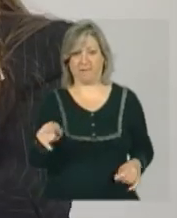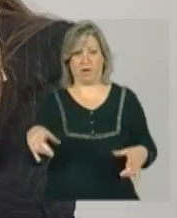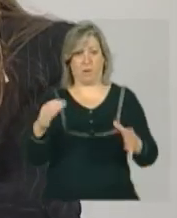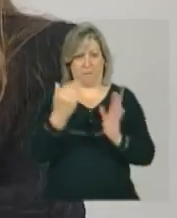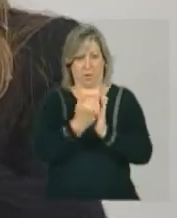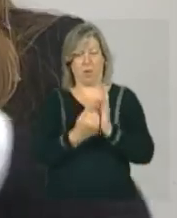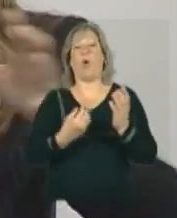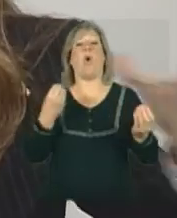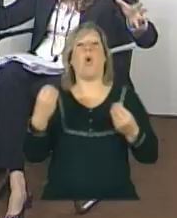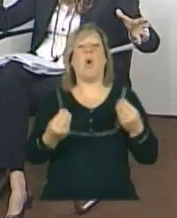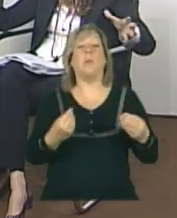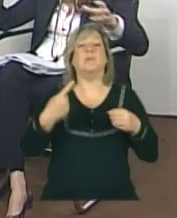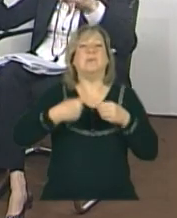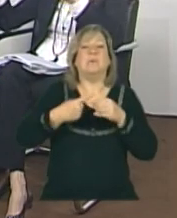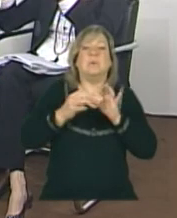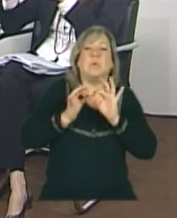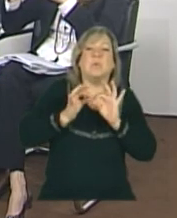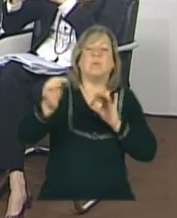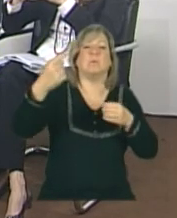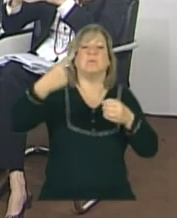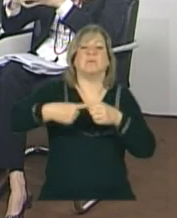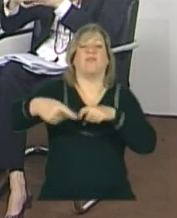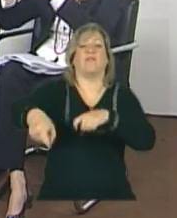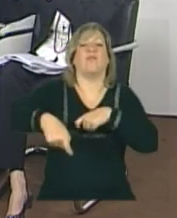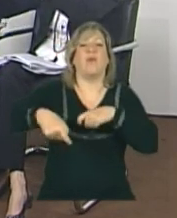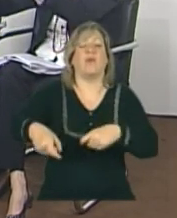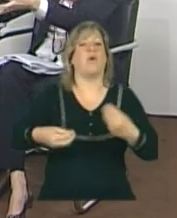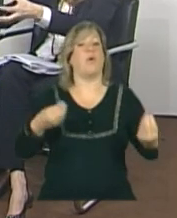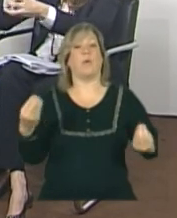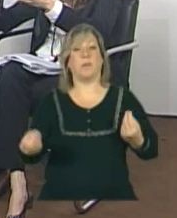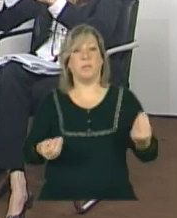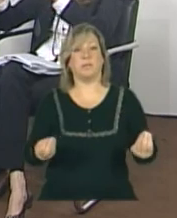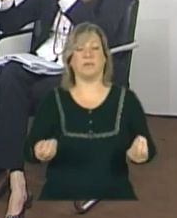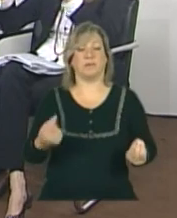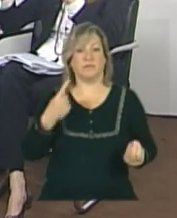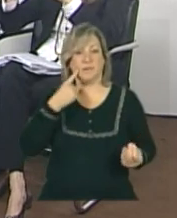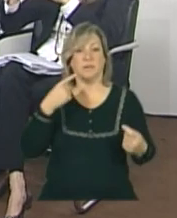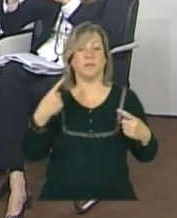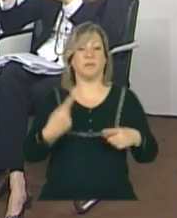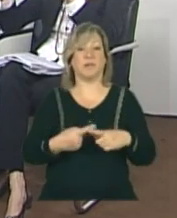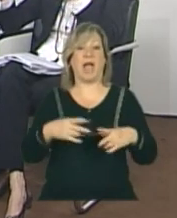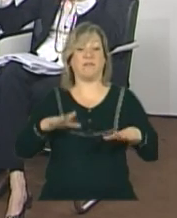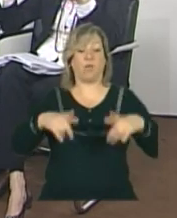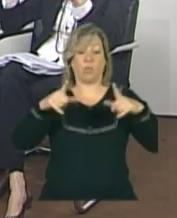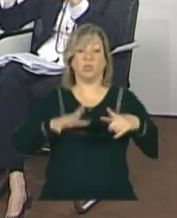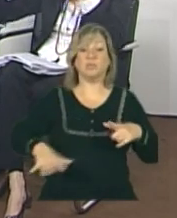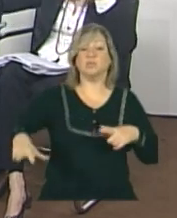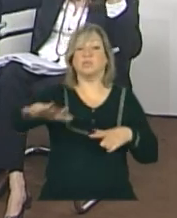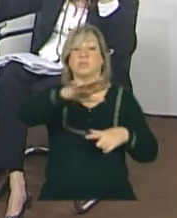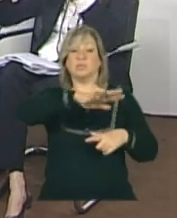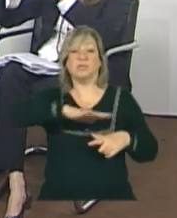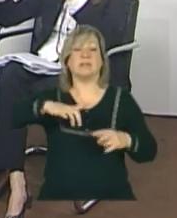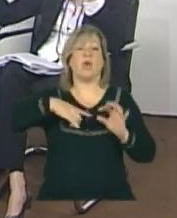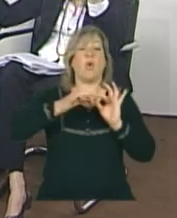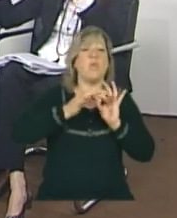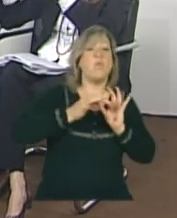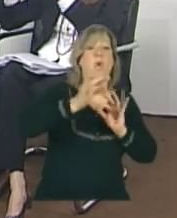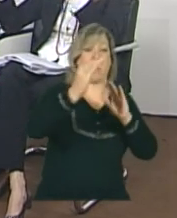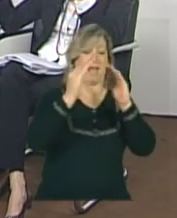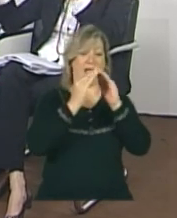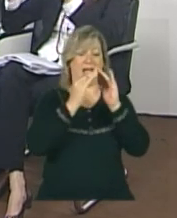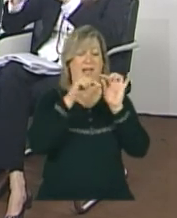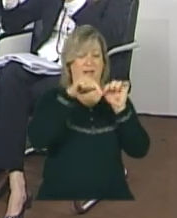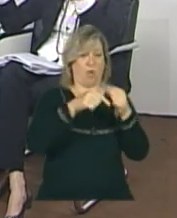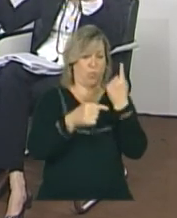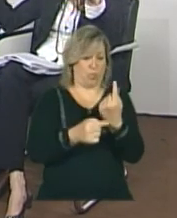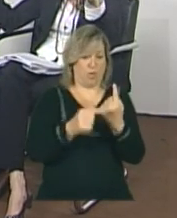rural, né, numa área dispersa, às vezes através de visitas domiciliares, porque no território são longe, as casas umas das